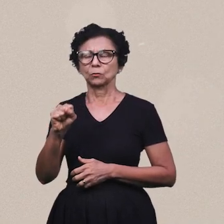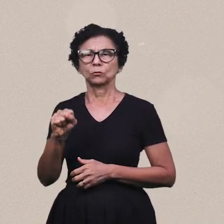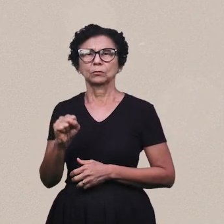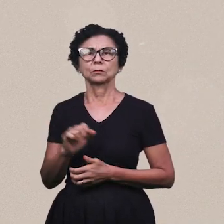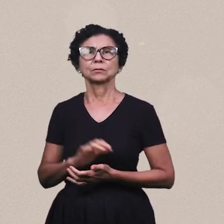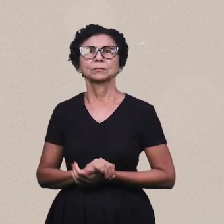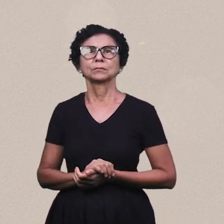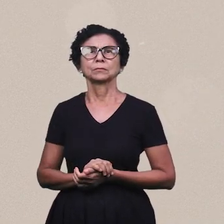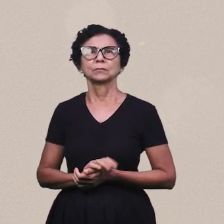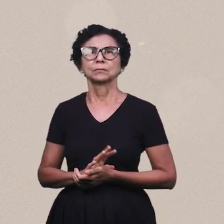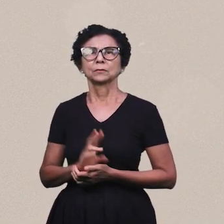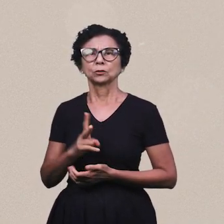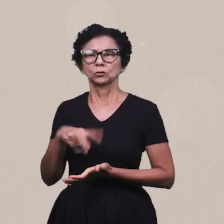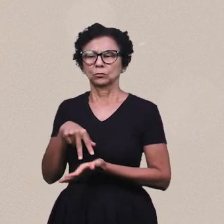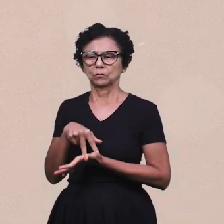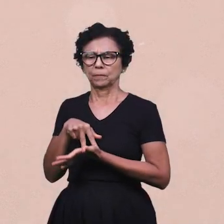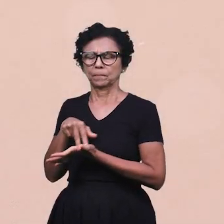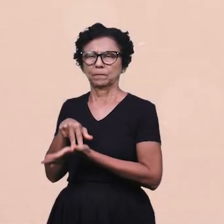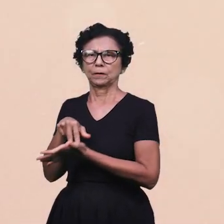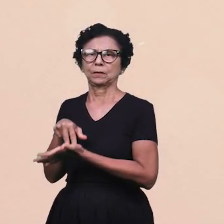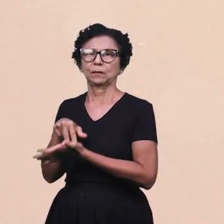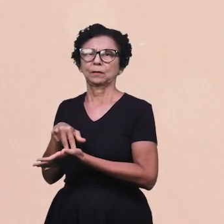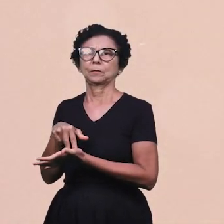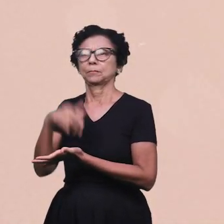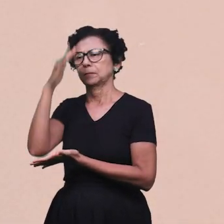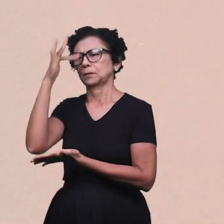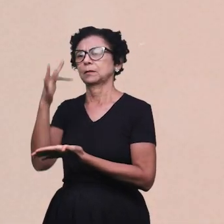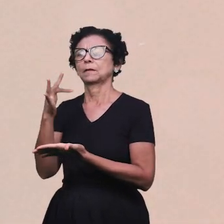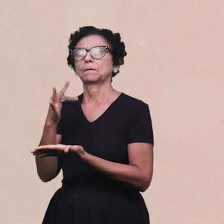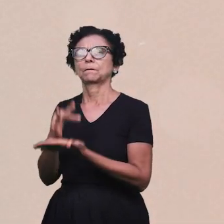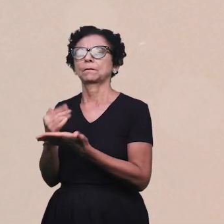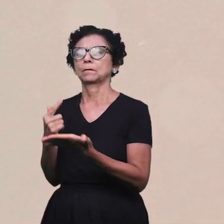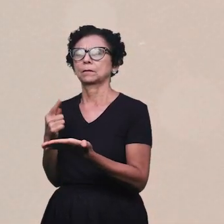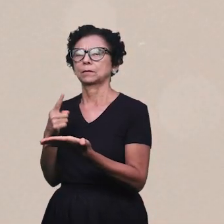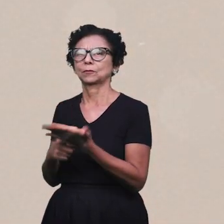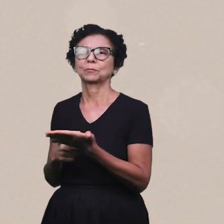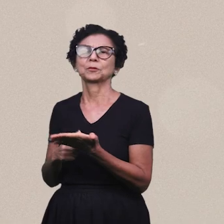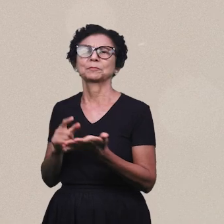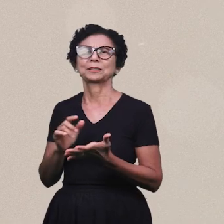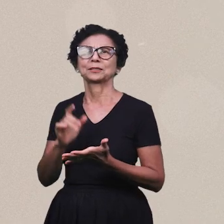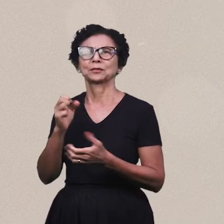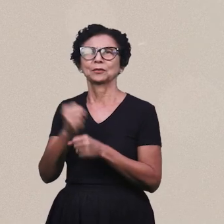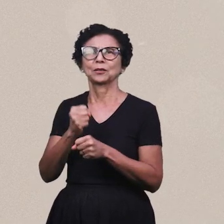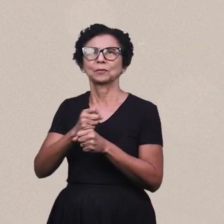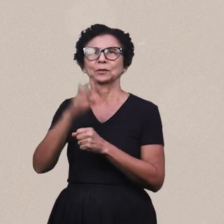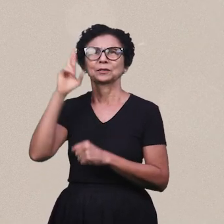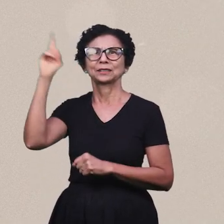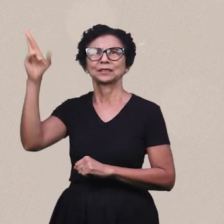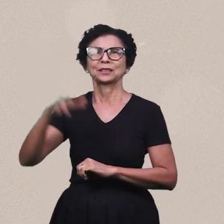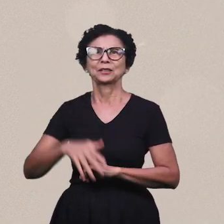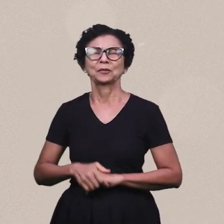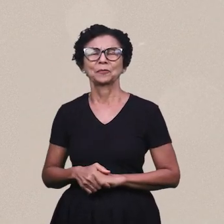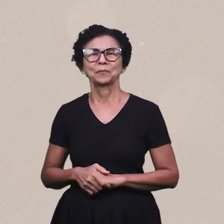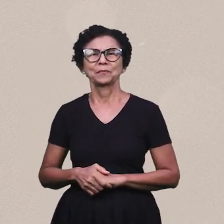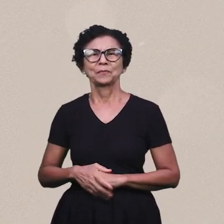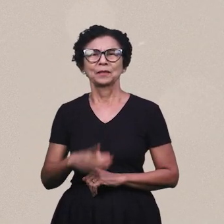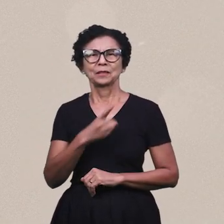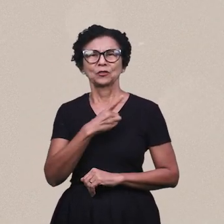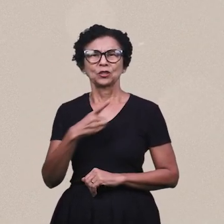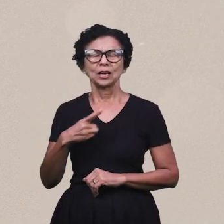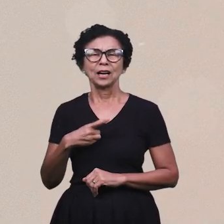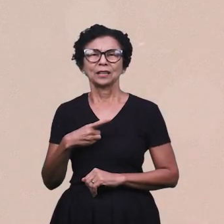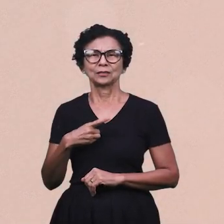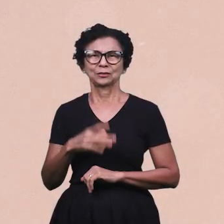firme, inspirando a todos nós com a sua fé e compromisso. Meu irmão, diácono Antônio Vieira, Deus